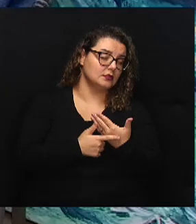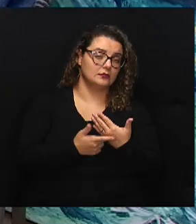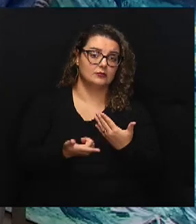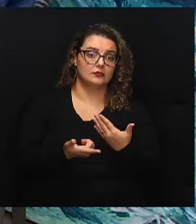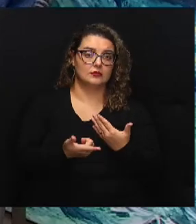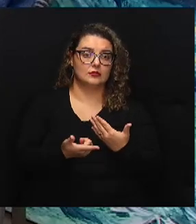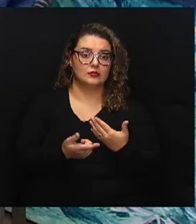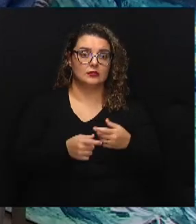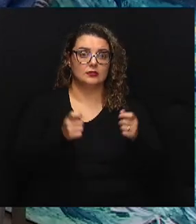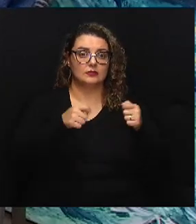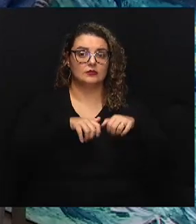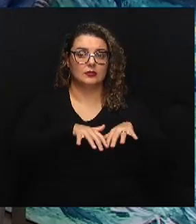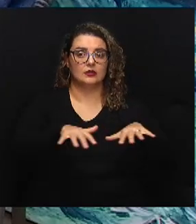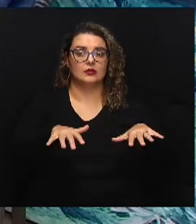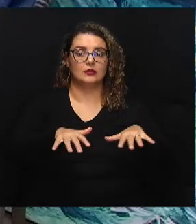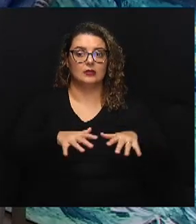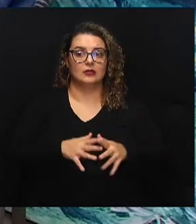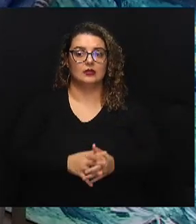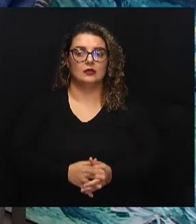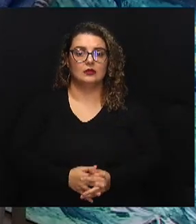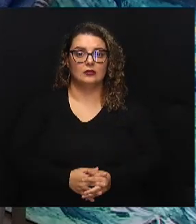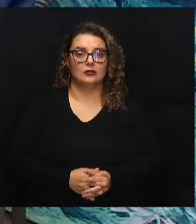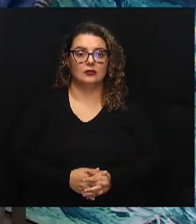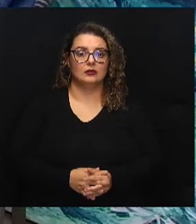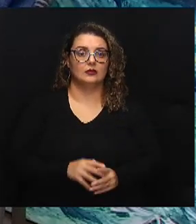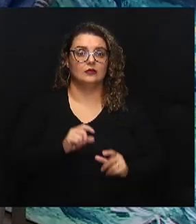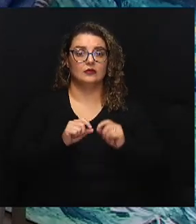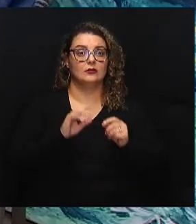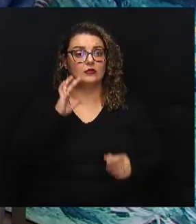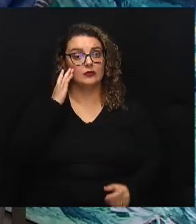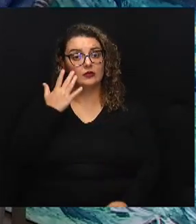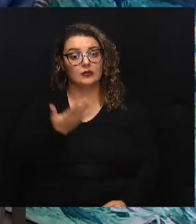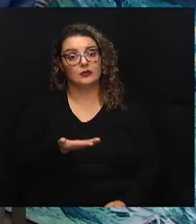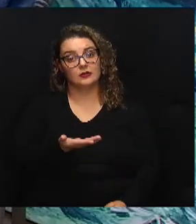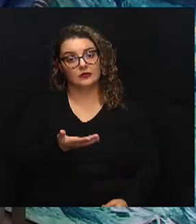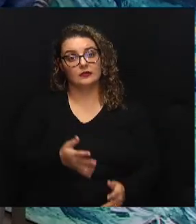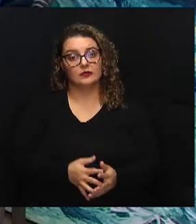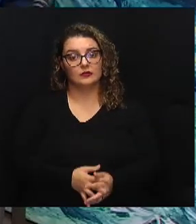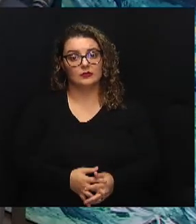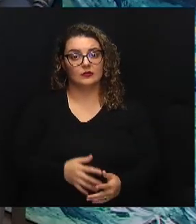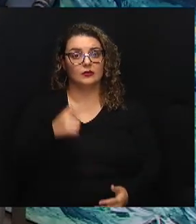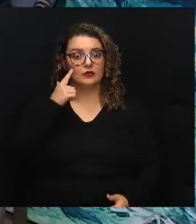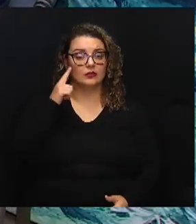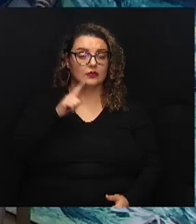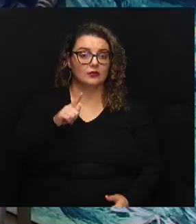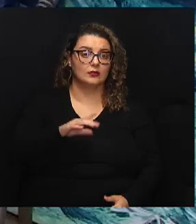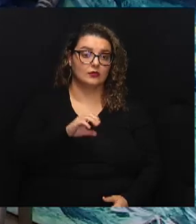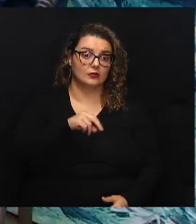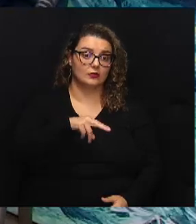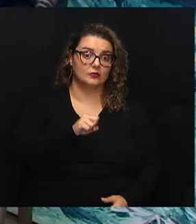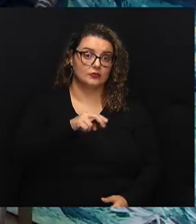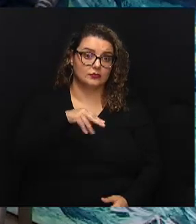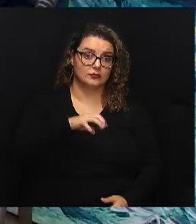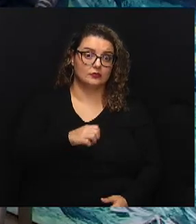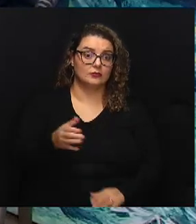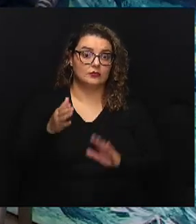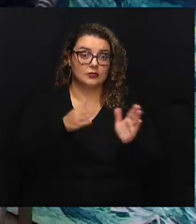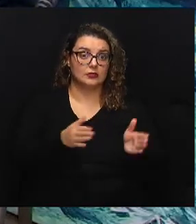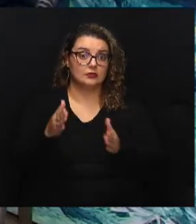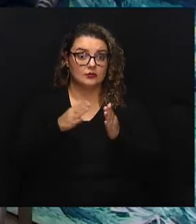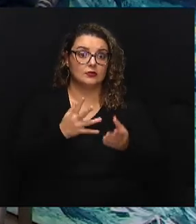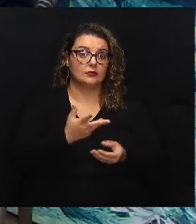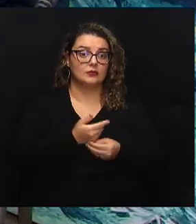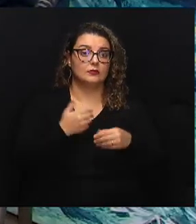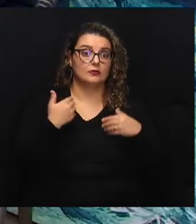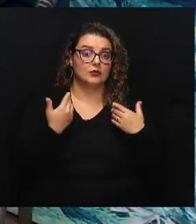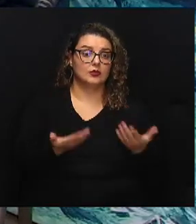as possibilidades? O que você acha? É que você é claro que você consome arte, mas você produz muita arte. Mas